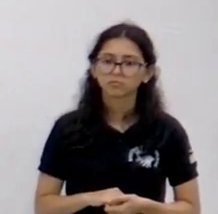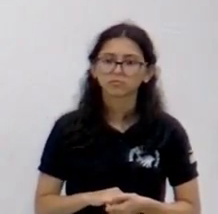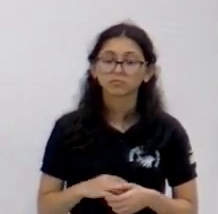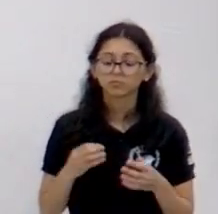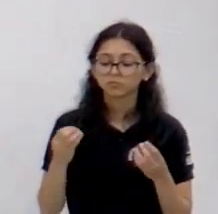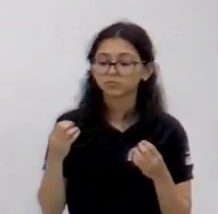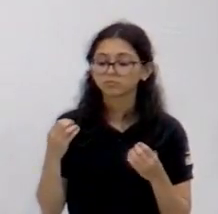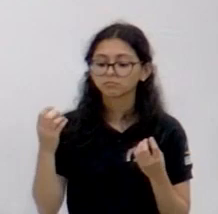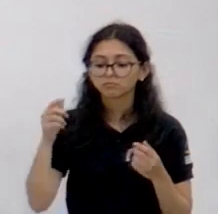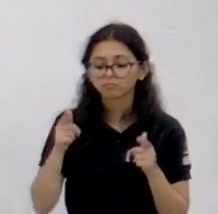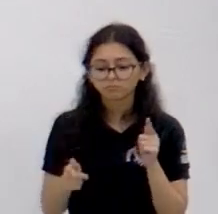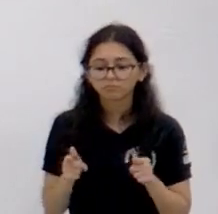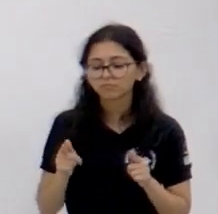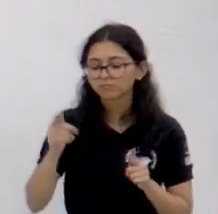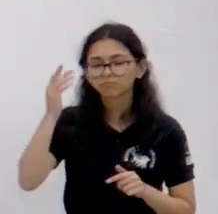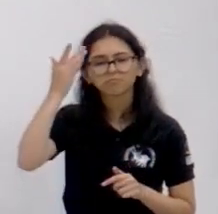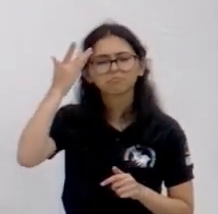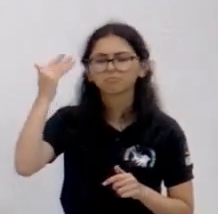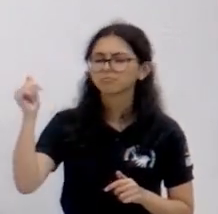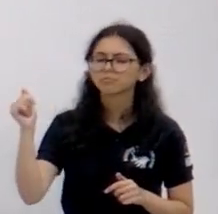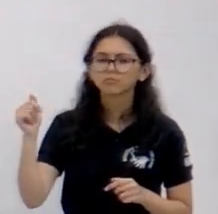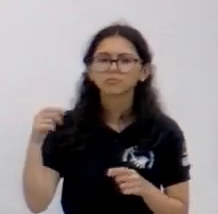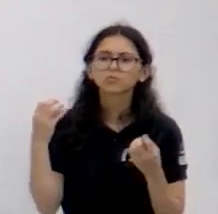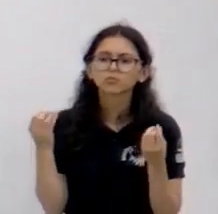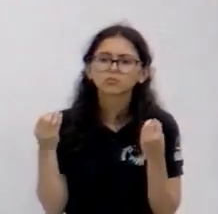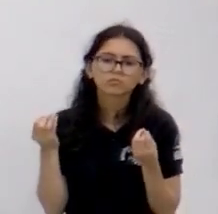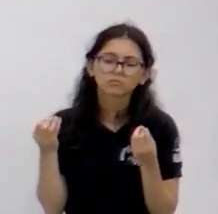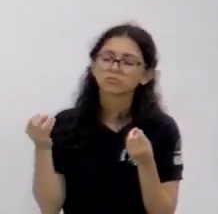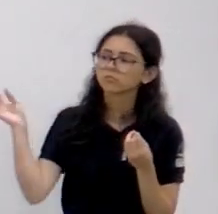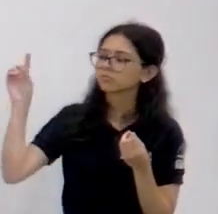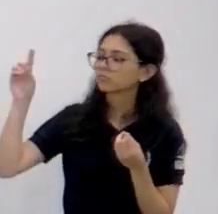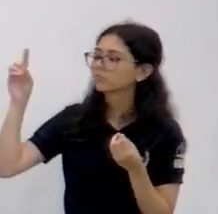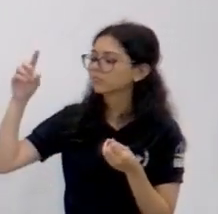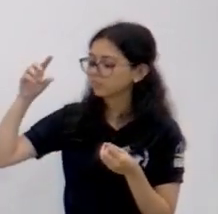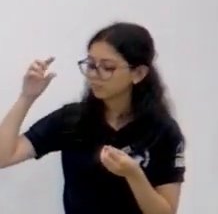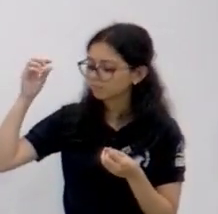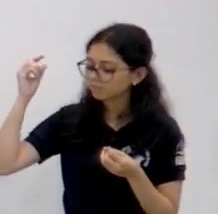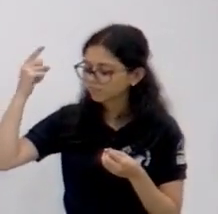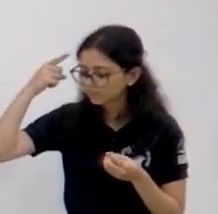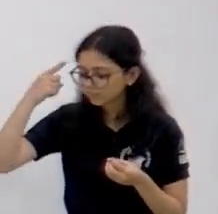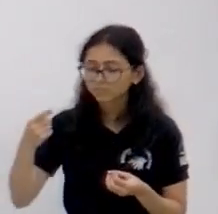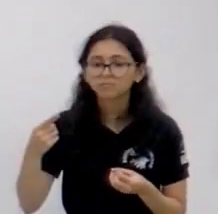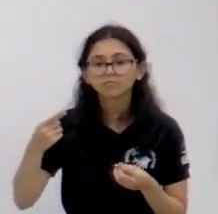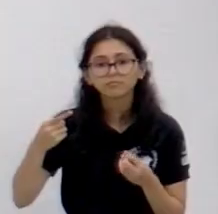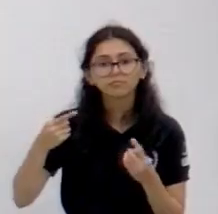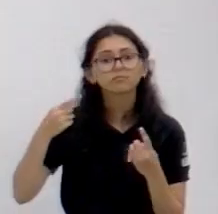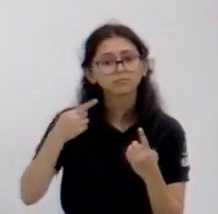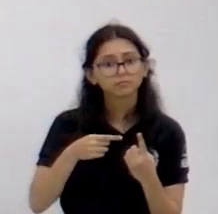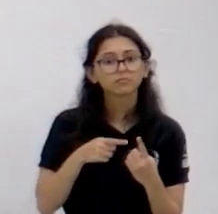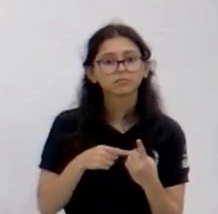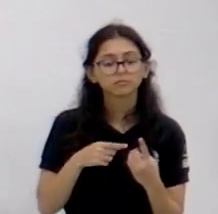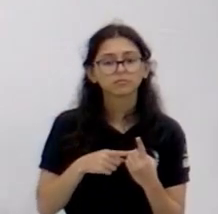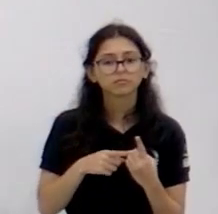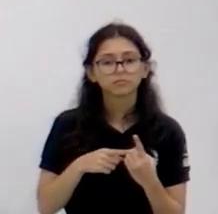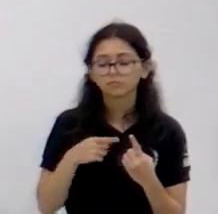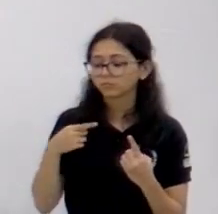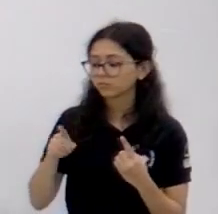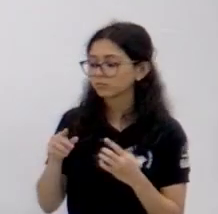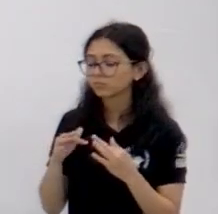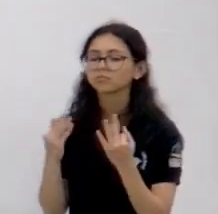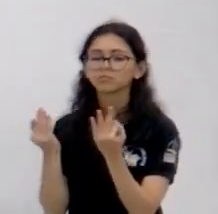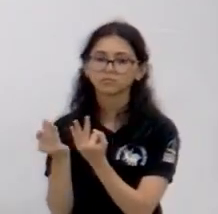por todo Israel, e depois que passar por todo Israel, chegar na minha família, depois da minha família vai chegar em